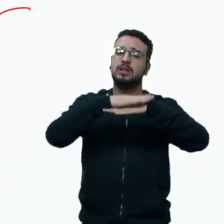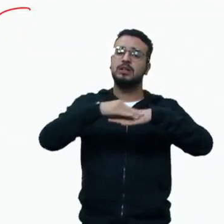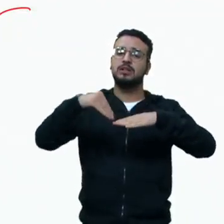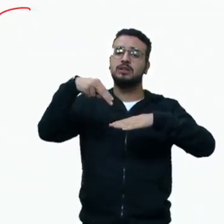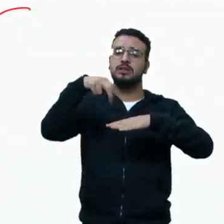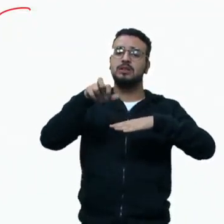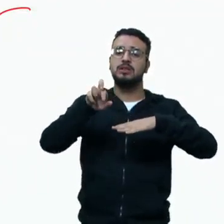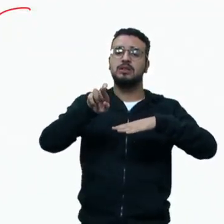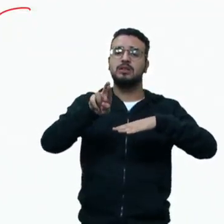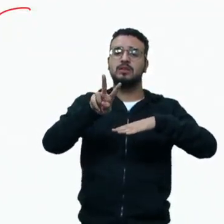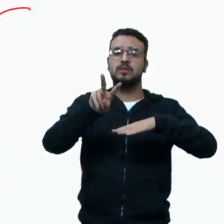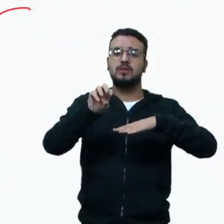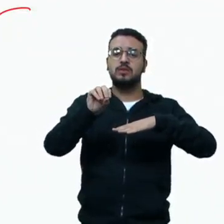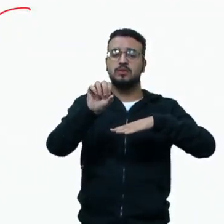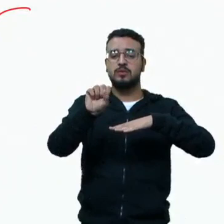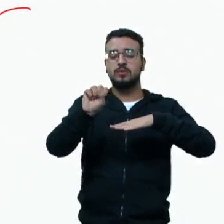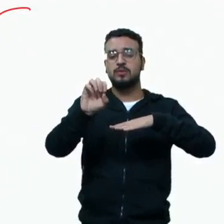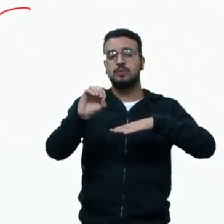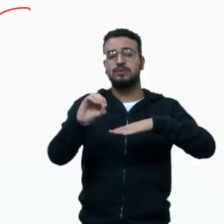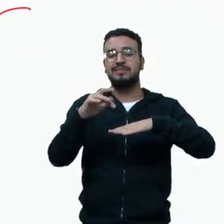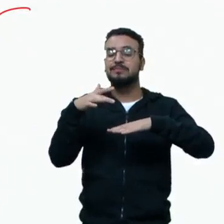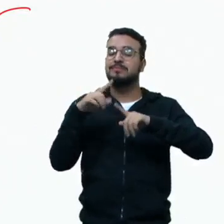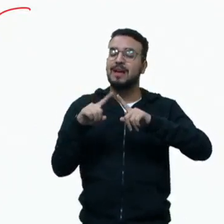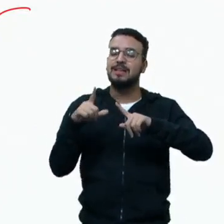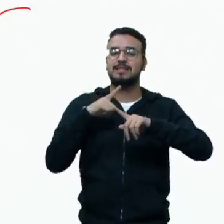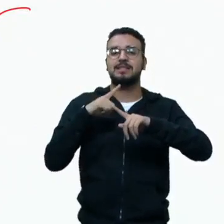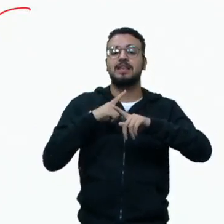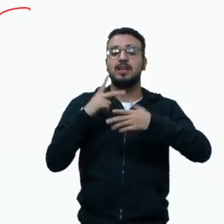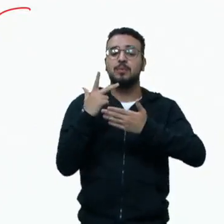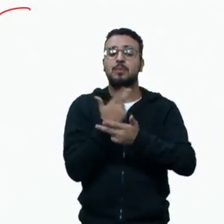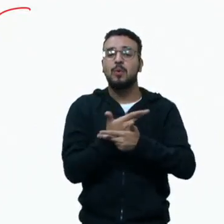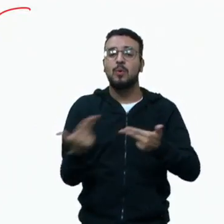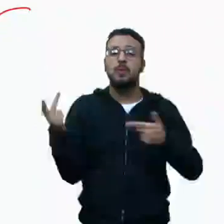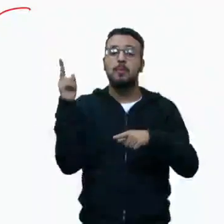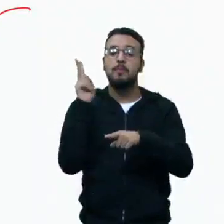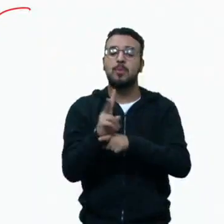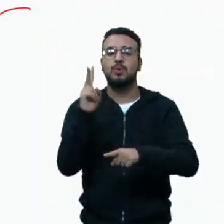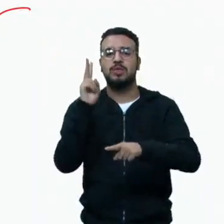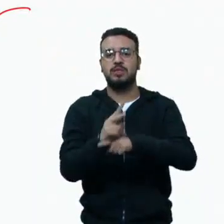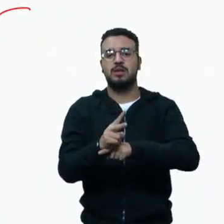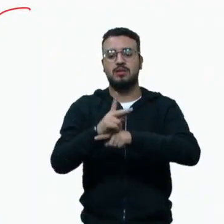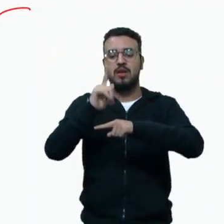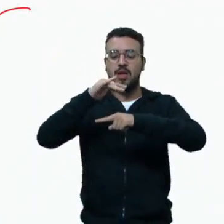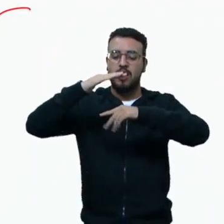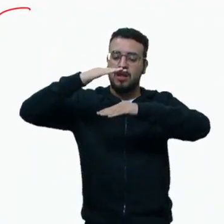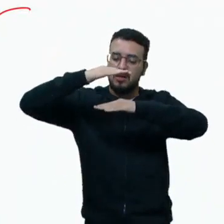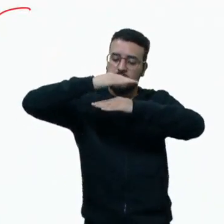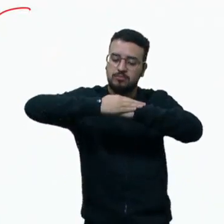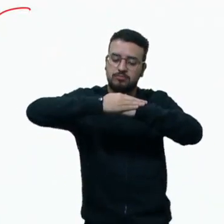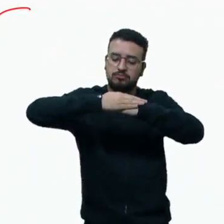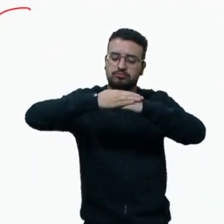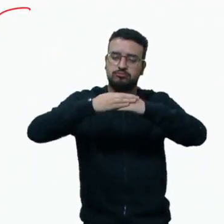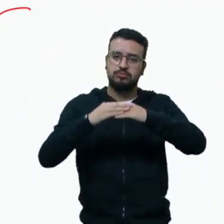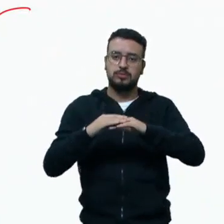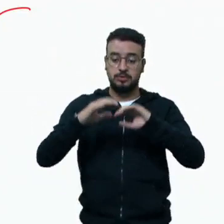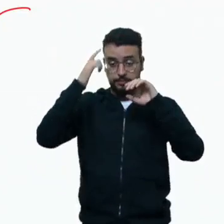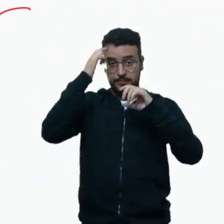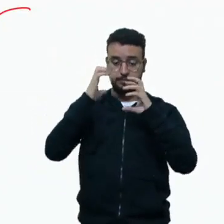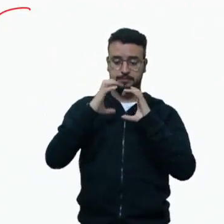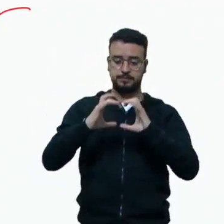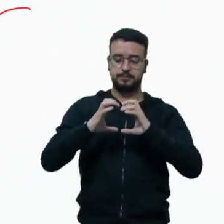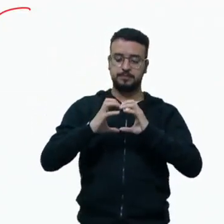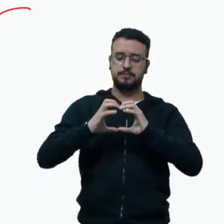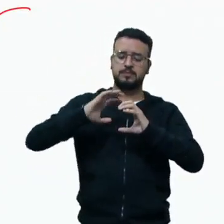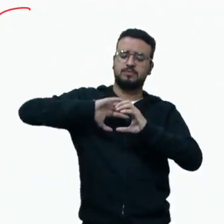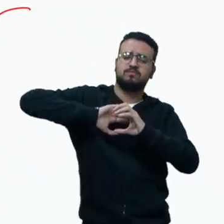neural. E aí eu tenho alguém que protege. Bom, eu tenho envoltórios de tecido conjuntivo